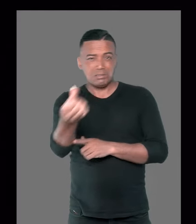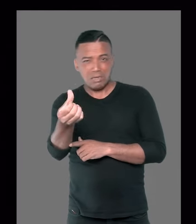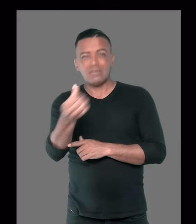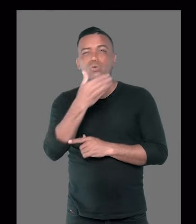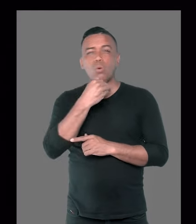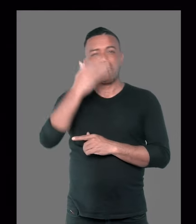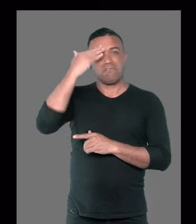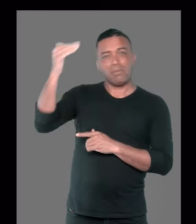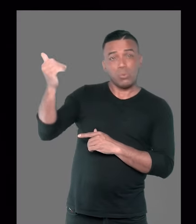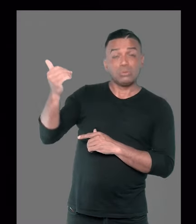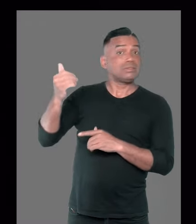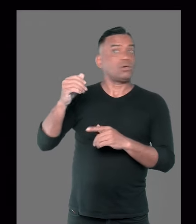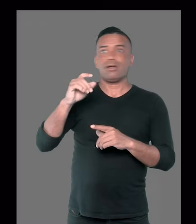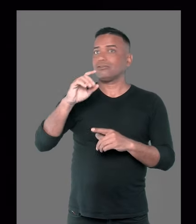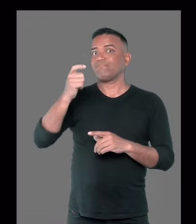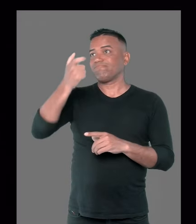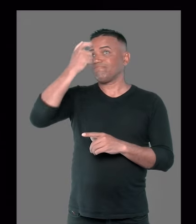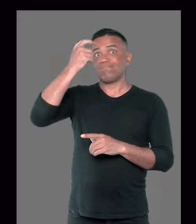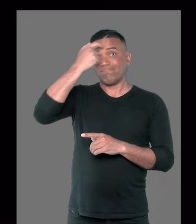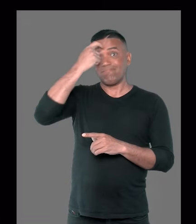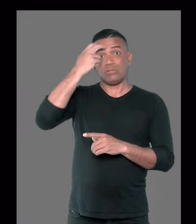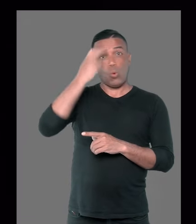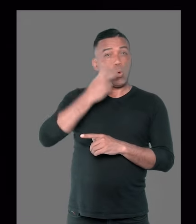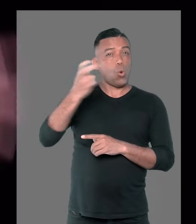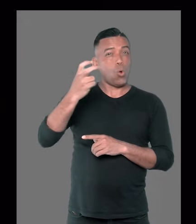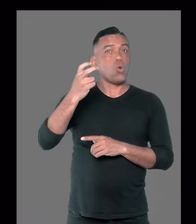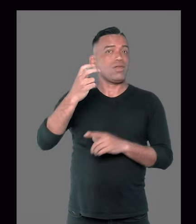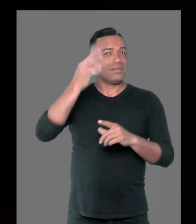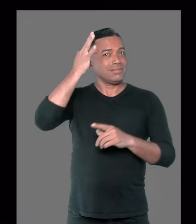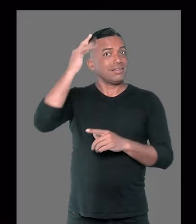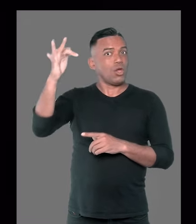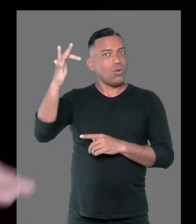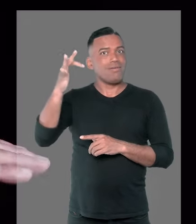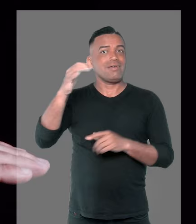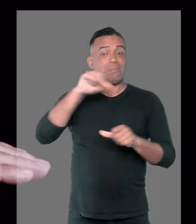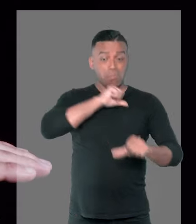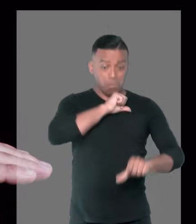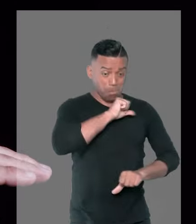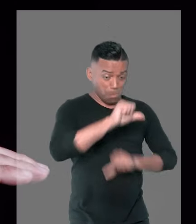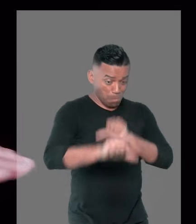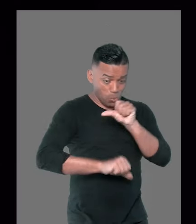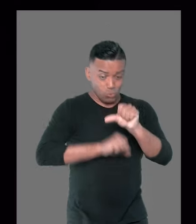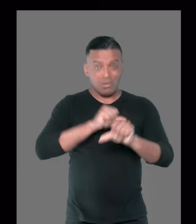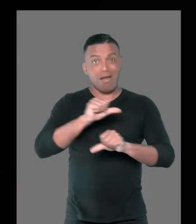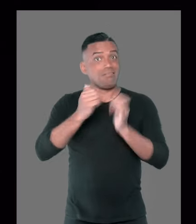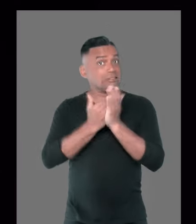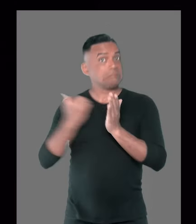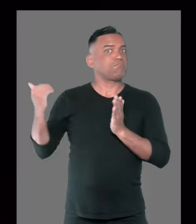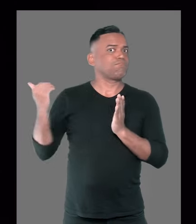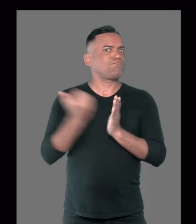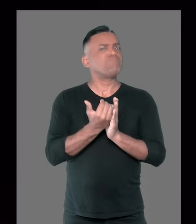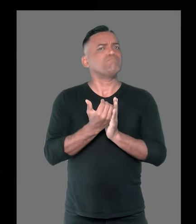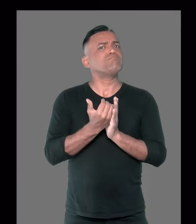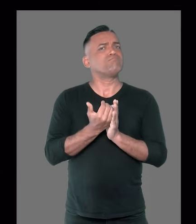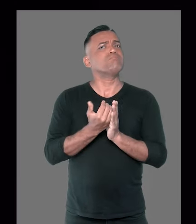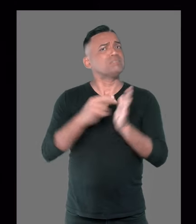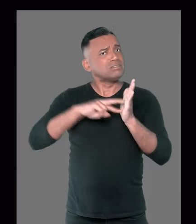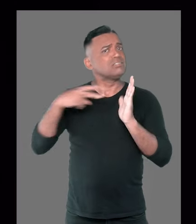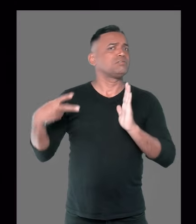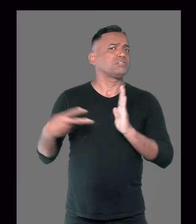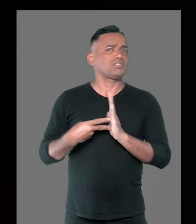ela na realidade radicaliza essa teoria diz ó transformando é muito assim generalizada e simplificadamente